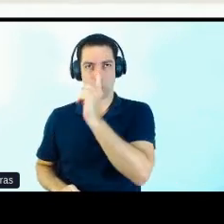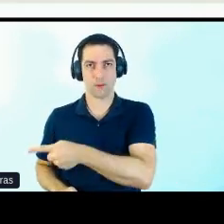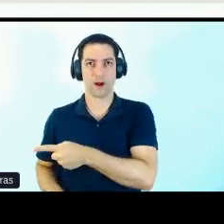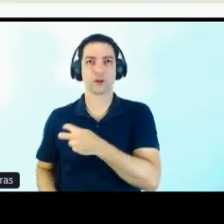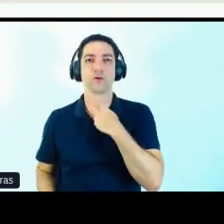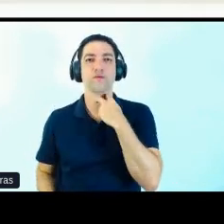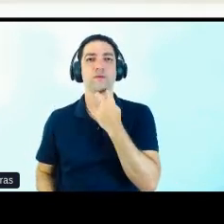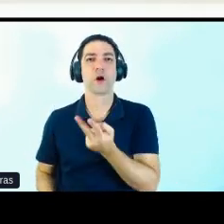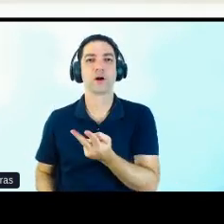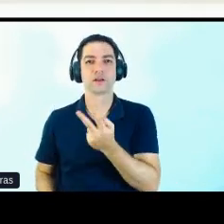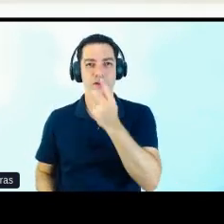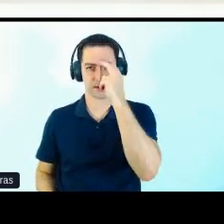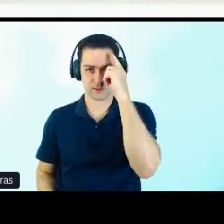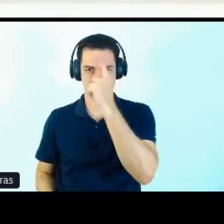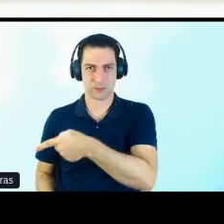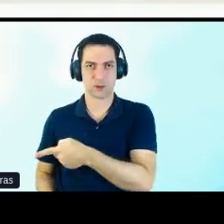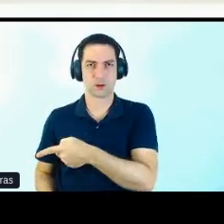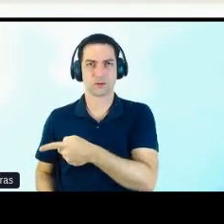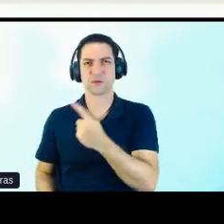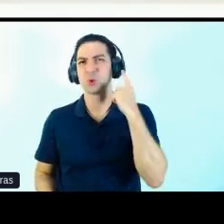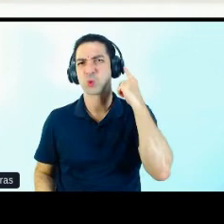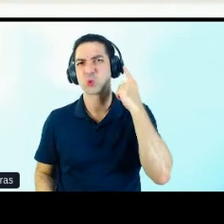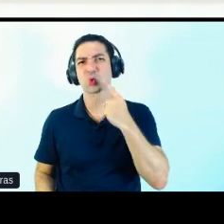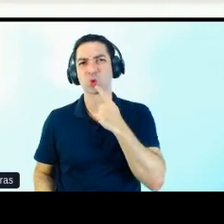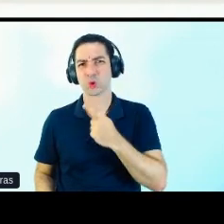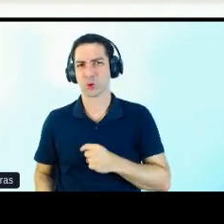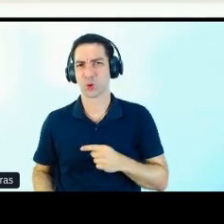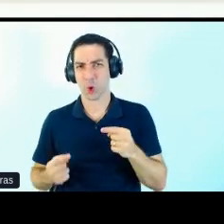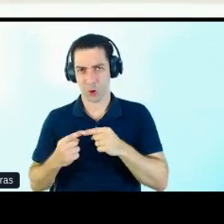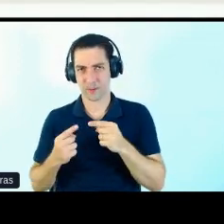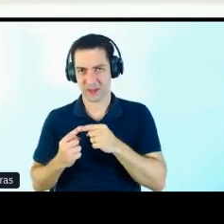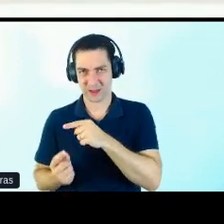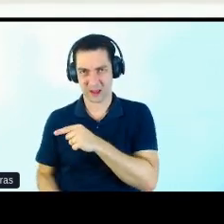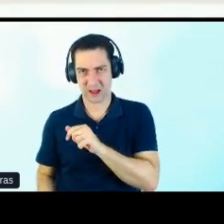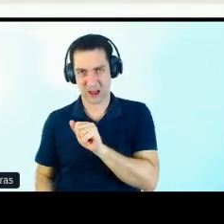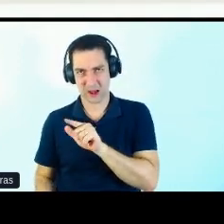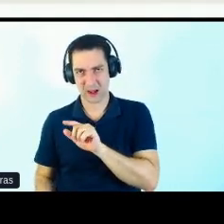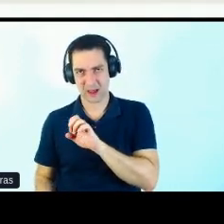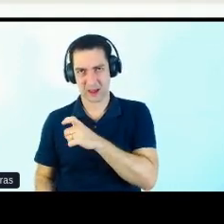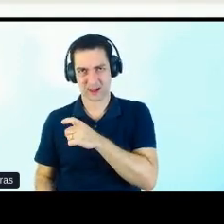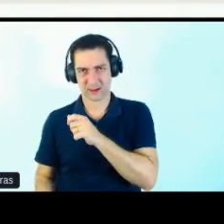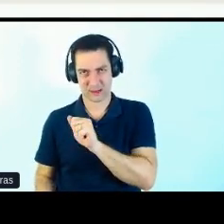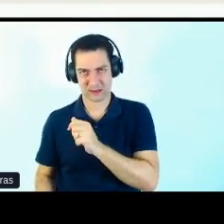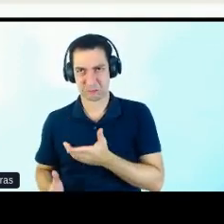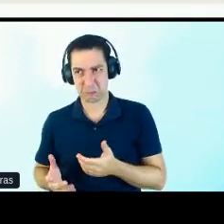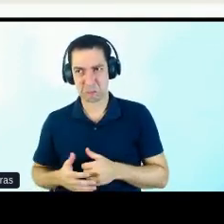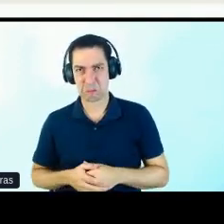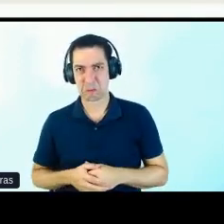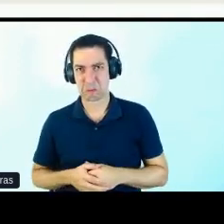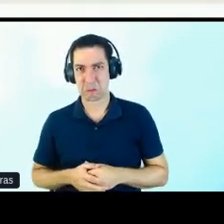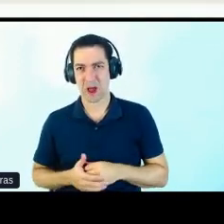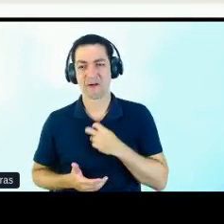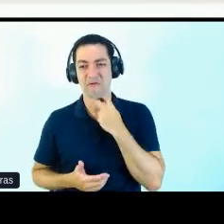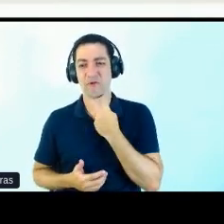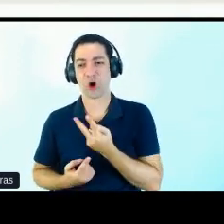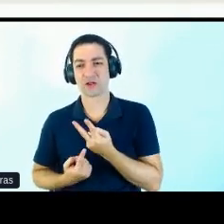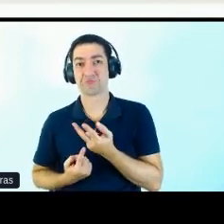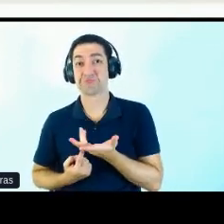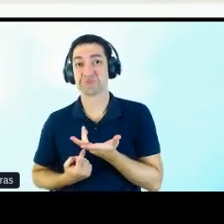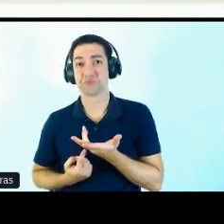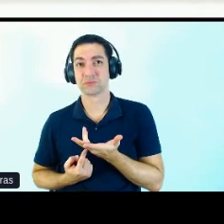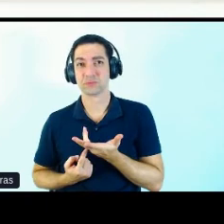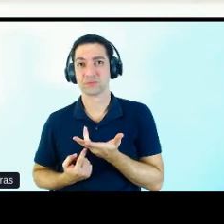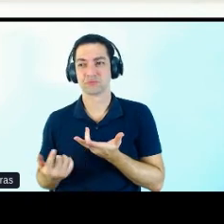e como ficam surdos, né? Porque tem uma coisa, né? O pessoal que chama